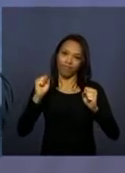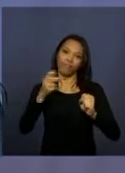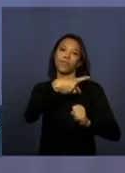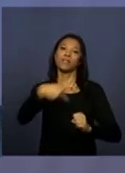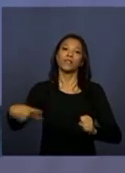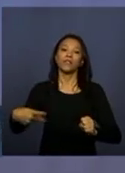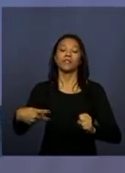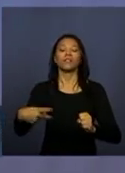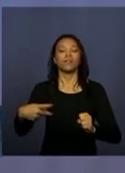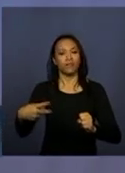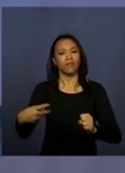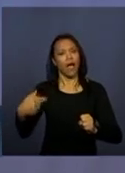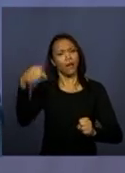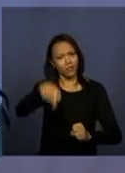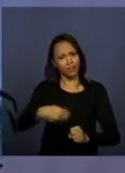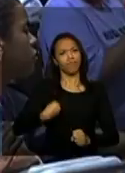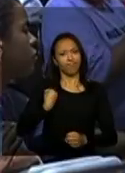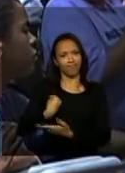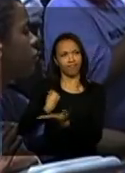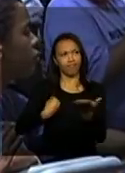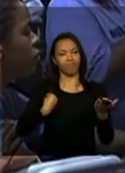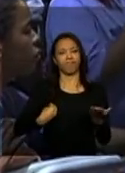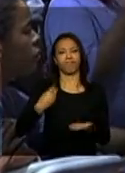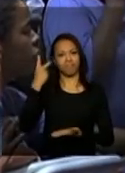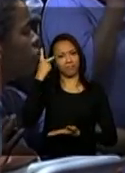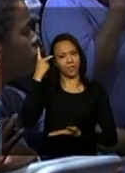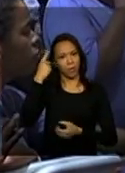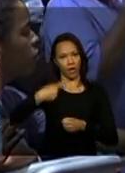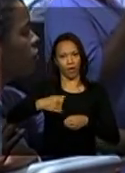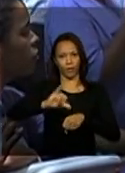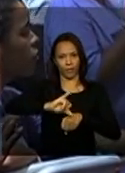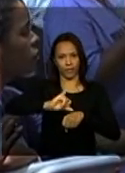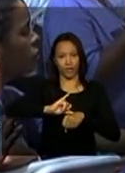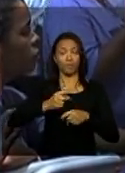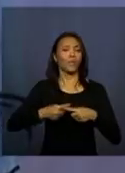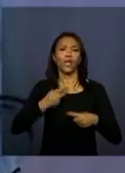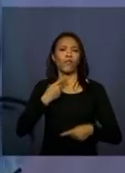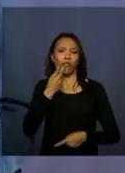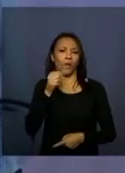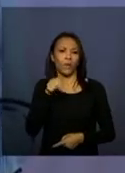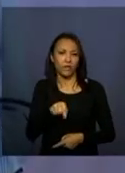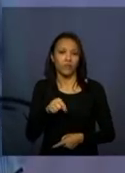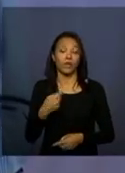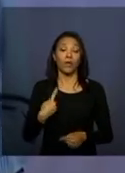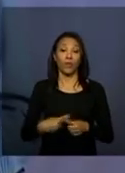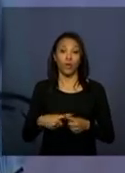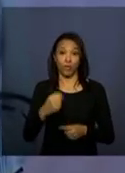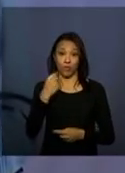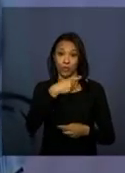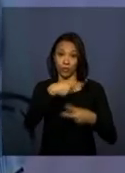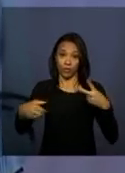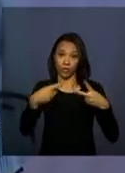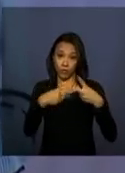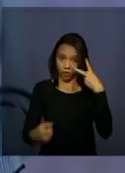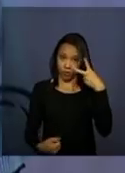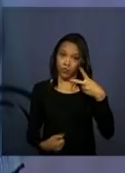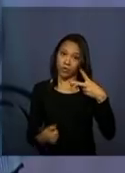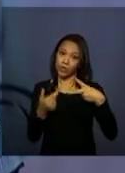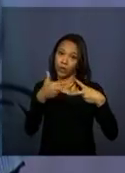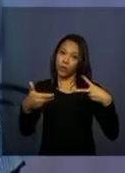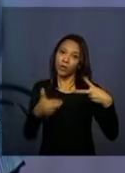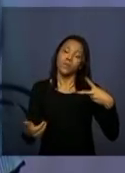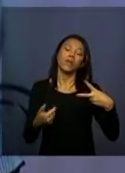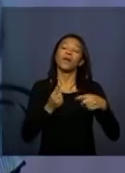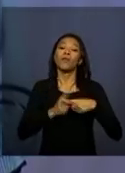e à cidade de São Paulo. Por que que eu falo isso? Eu falo isso por dois motivos.